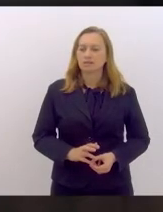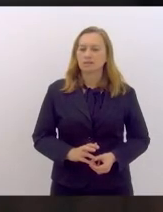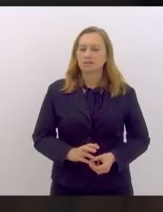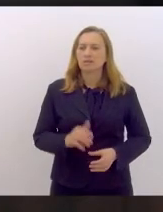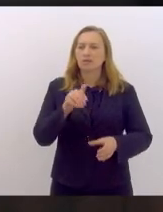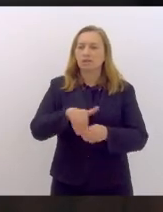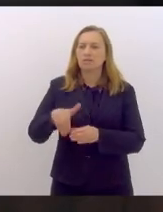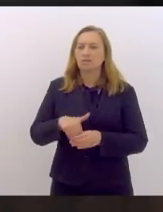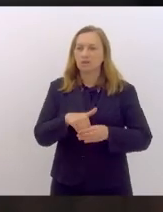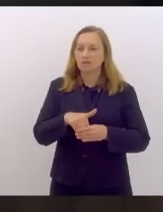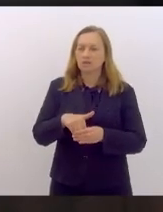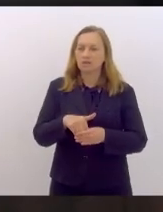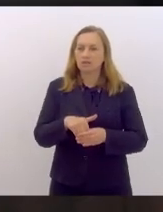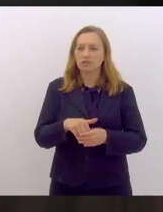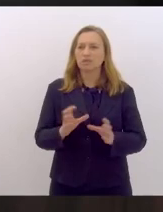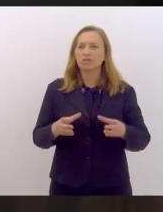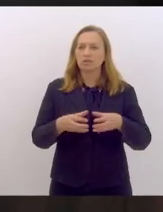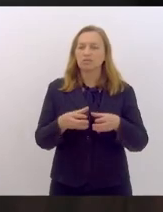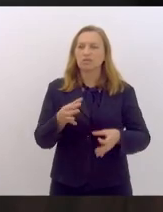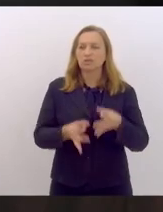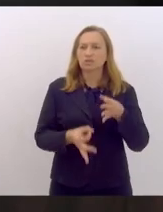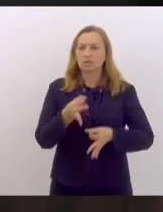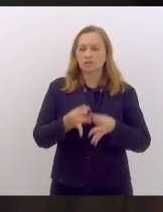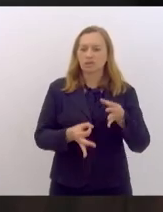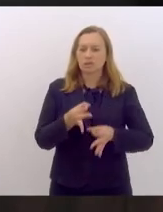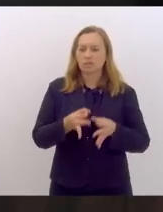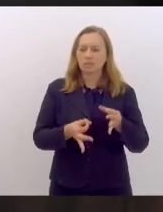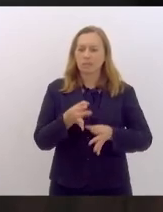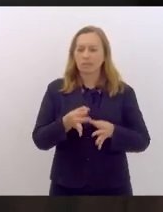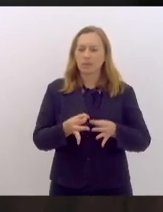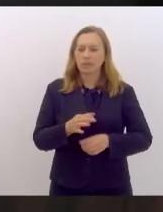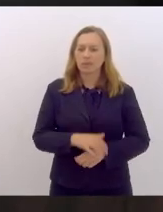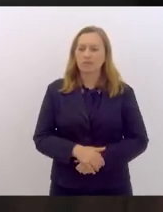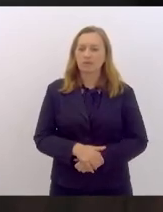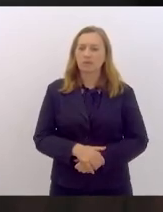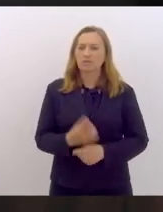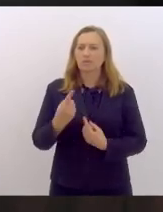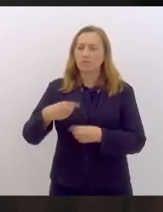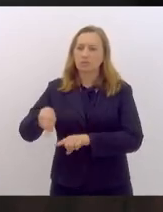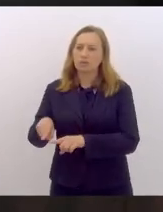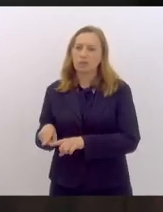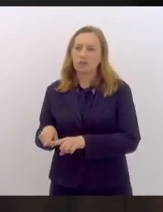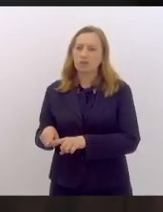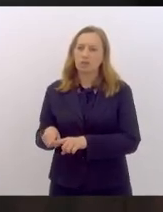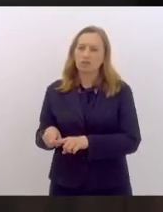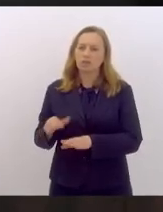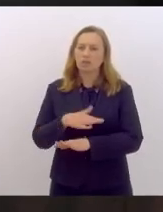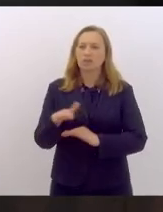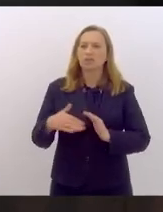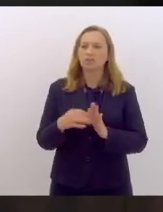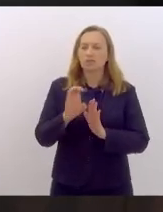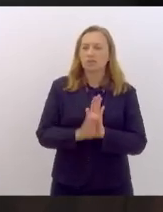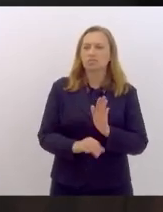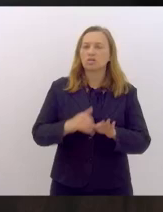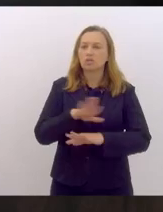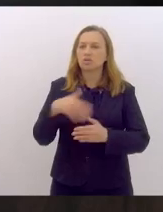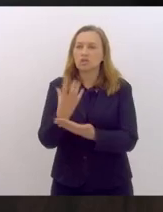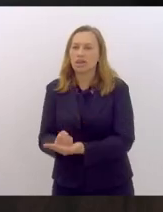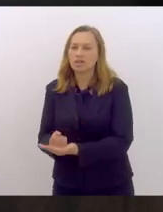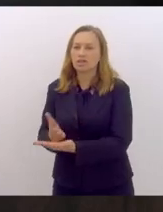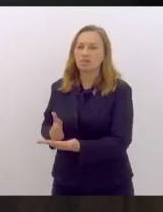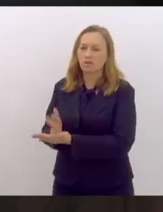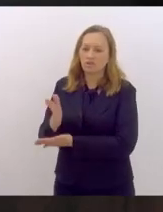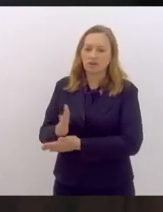Em votação, parecida à Comissão de Constituição e Justiça, contrário a todas as emendas. Senhores que aprovam, permaneçam como